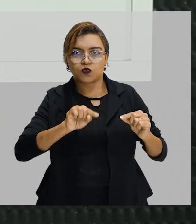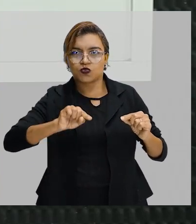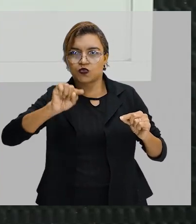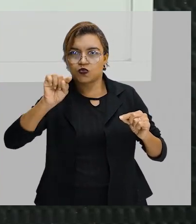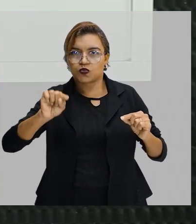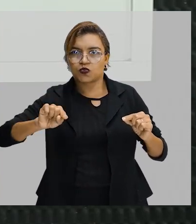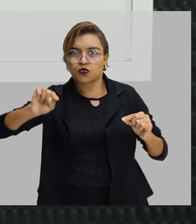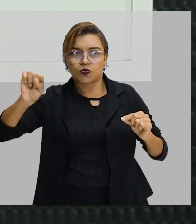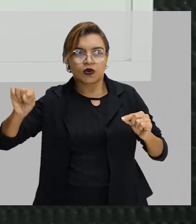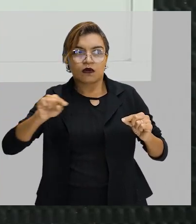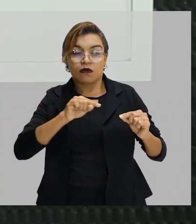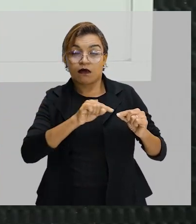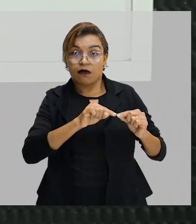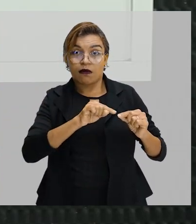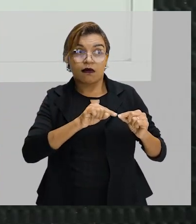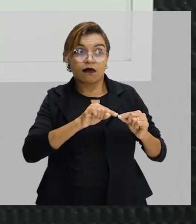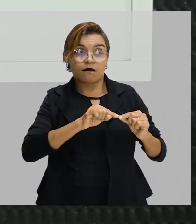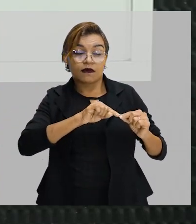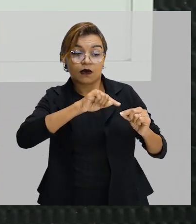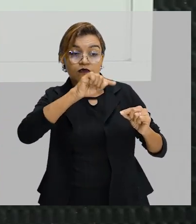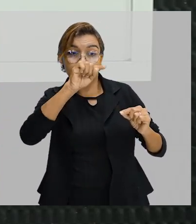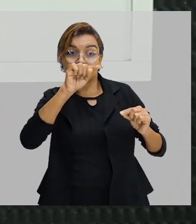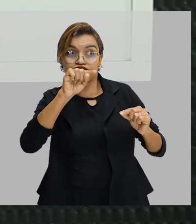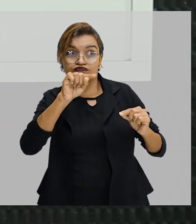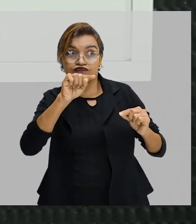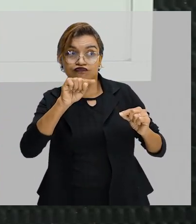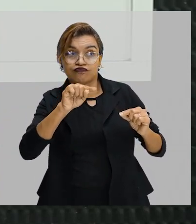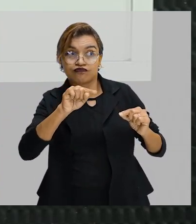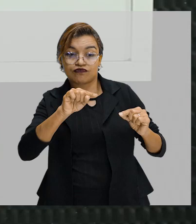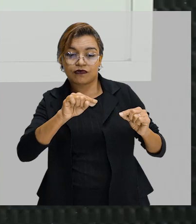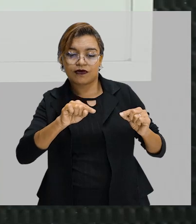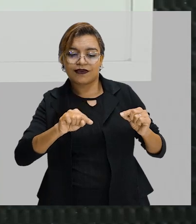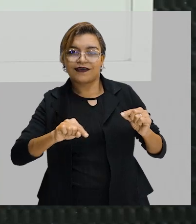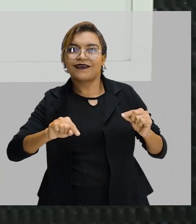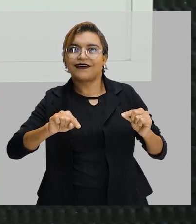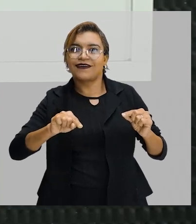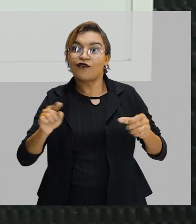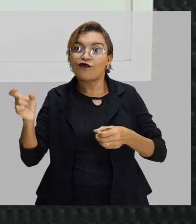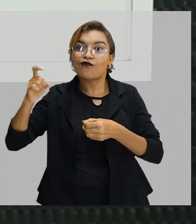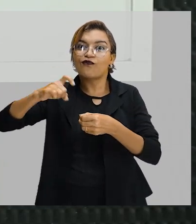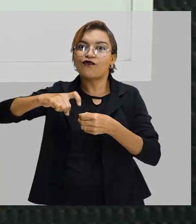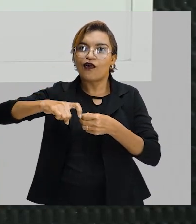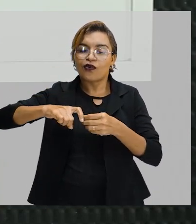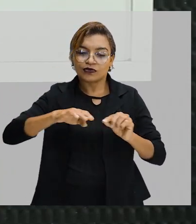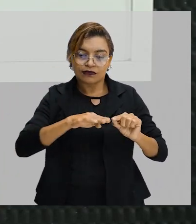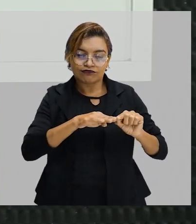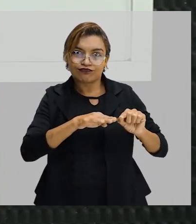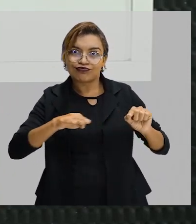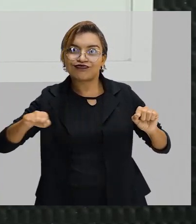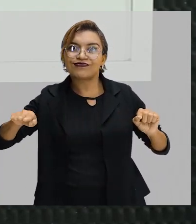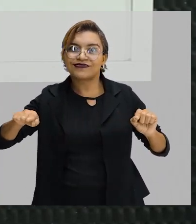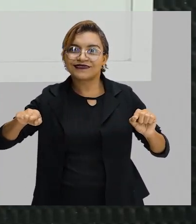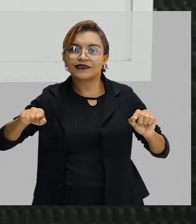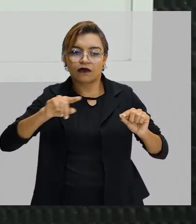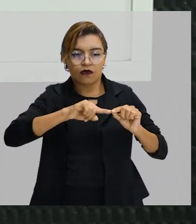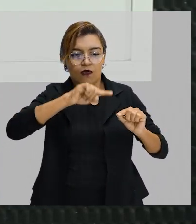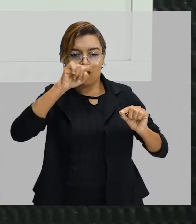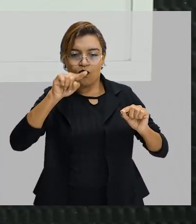ok? A minha oscilação é o quê? É eu ir lá em cima e retornar para este mesmo ponto. Isso é uma